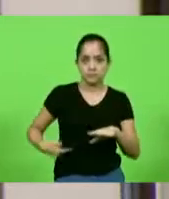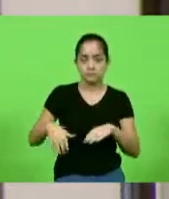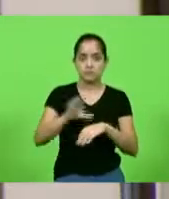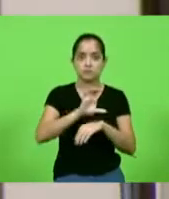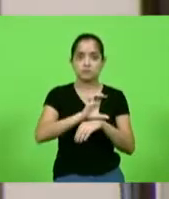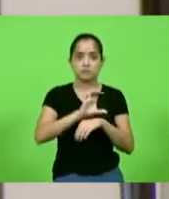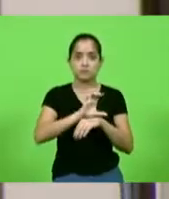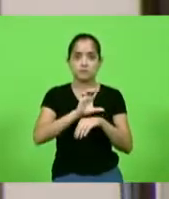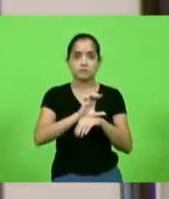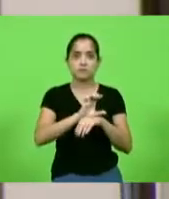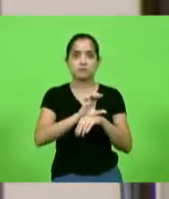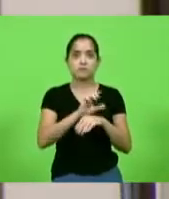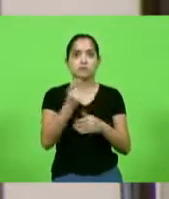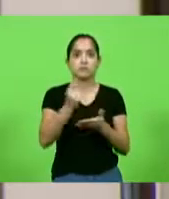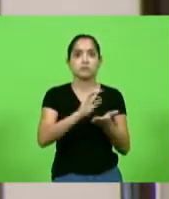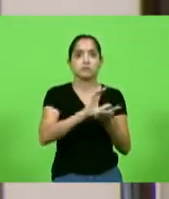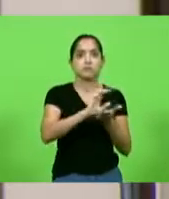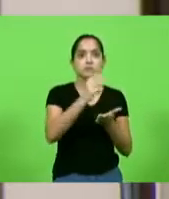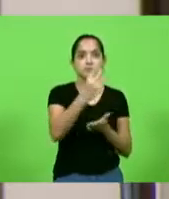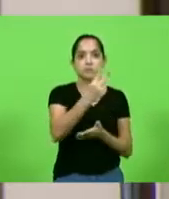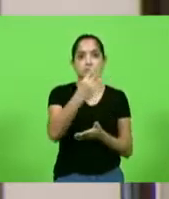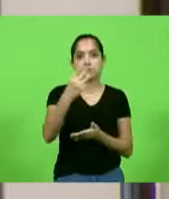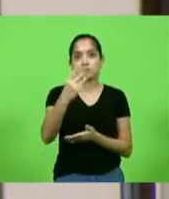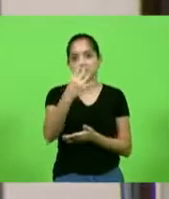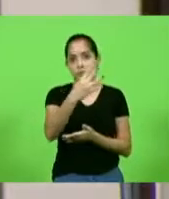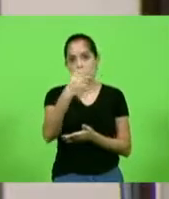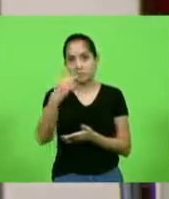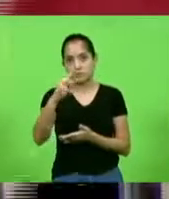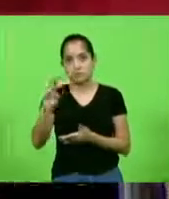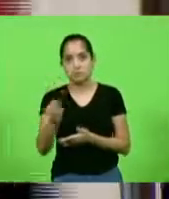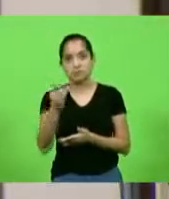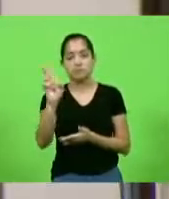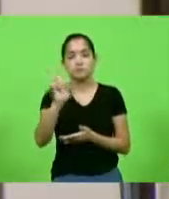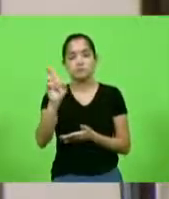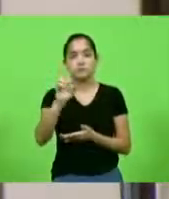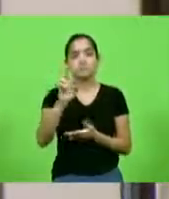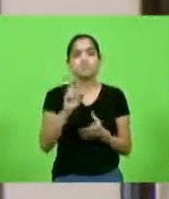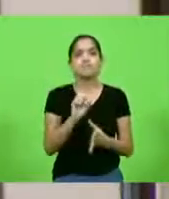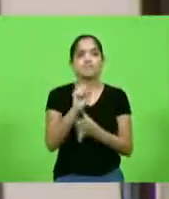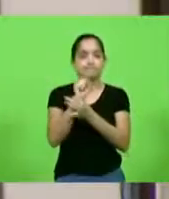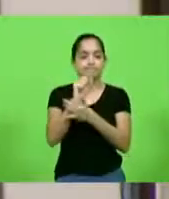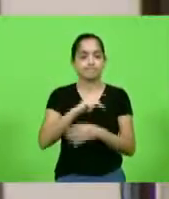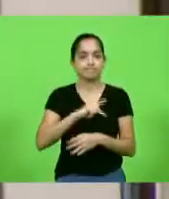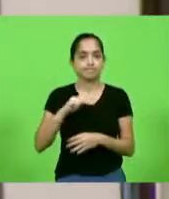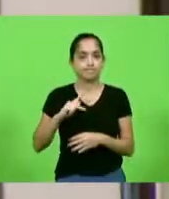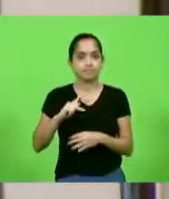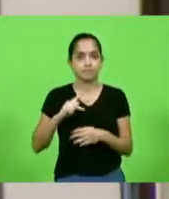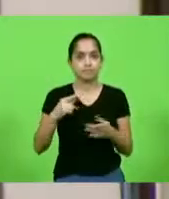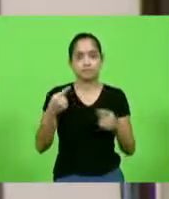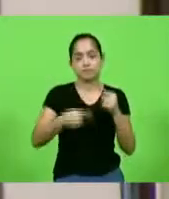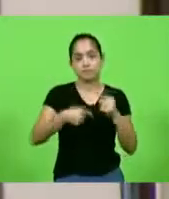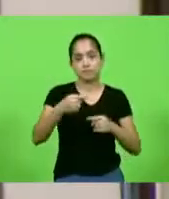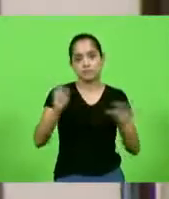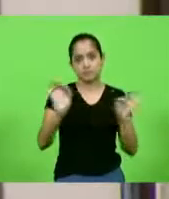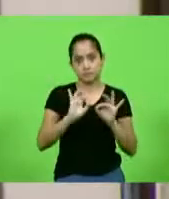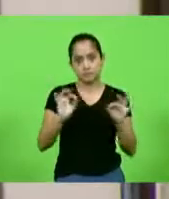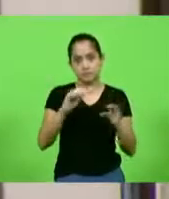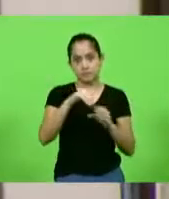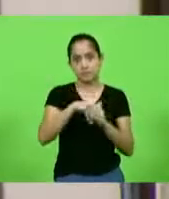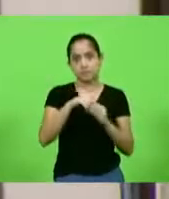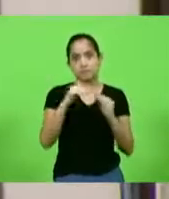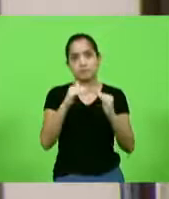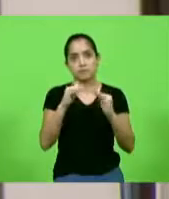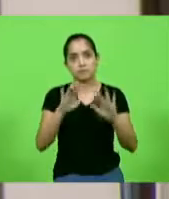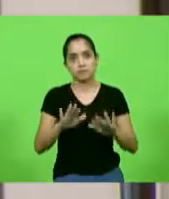de investimentos no valor de 343 milhões para a segurança pública. Em discussão. Não havendo quem queira discutir, em votação. Deputados que